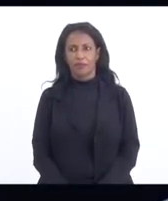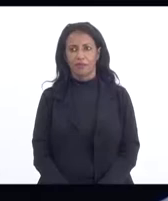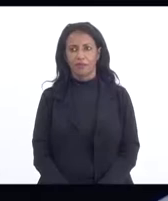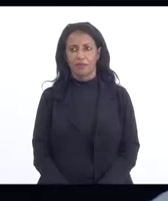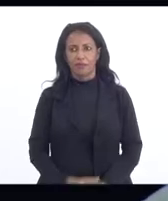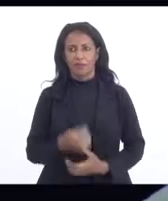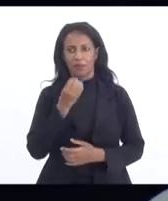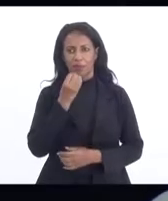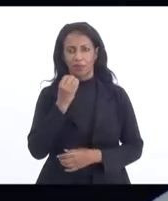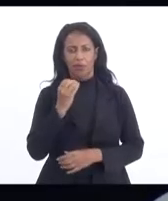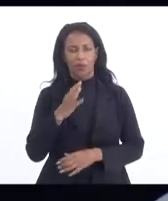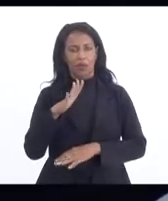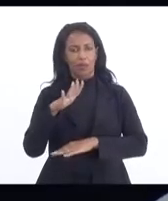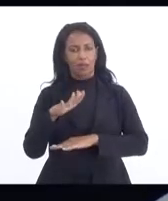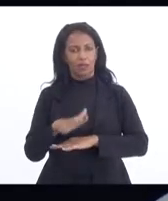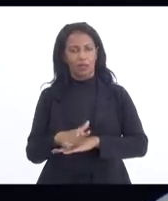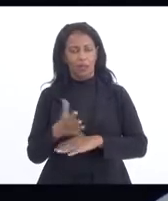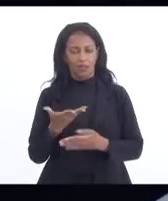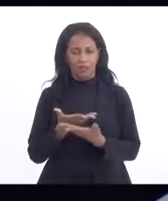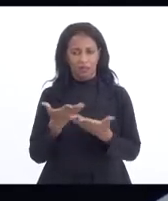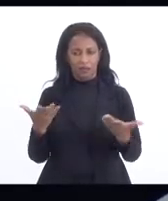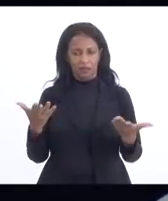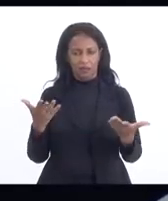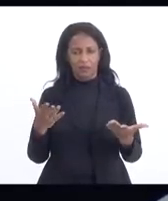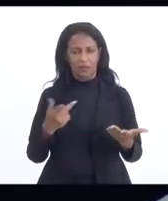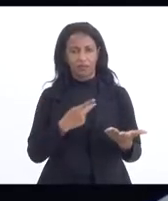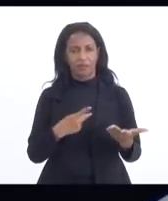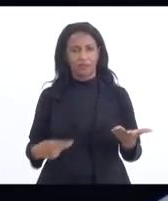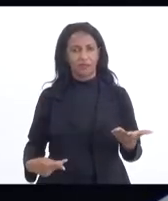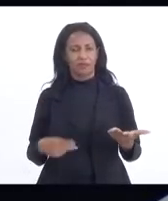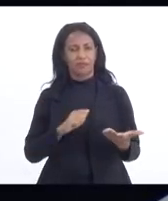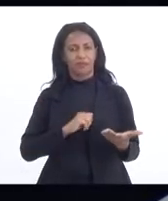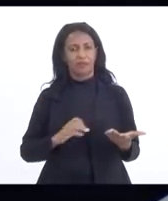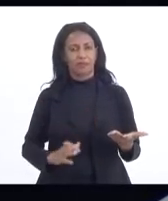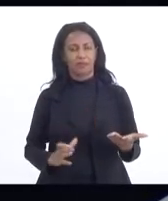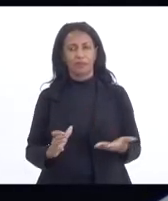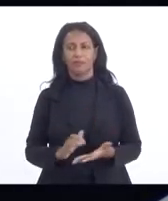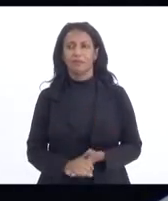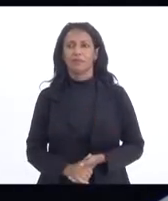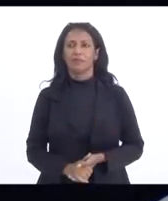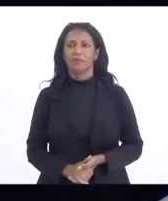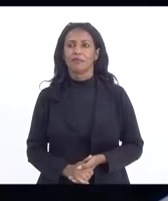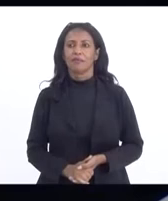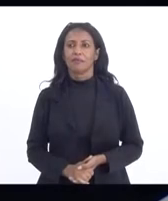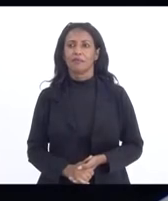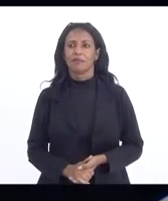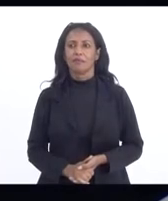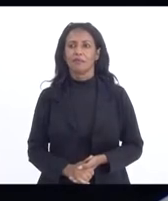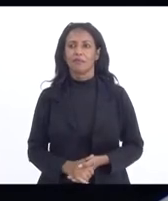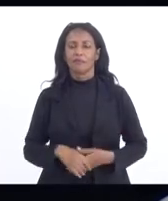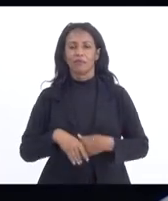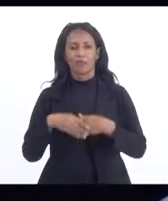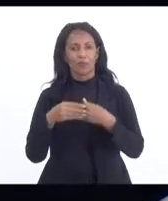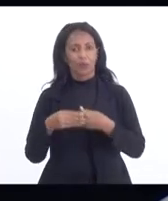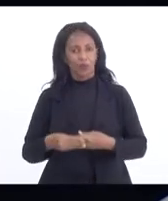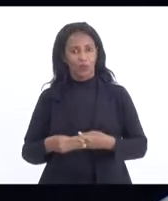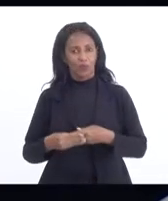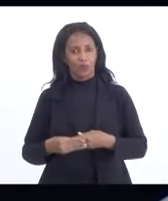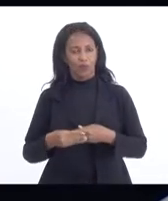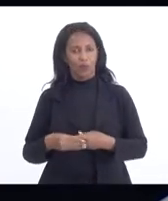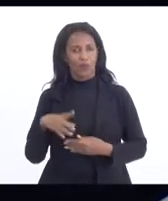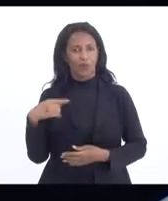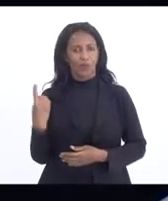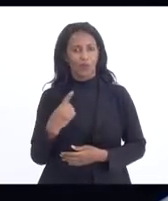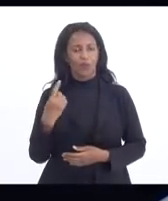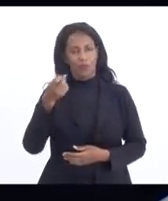Bom, boa tarde, senhoras e senhores, presidente André Siciliano, saudando o nosso anfitrião, o